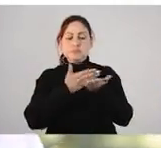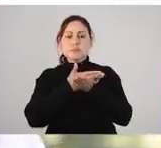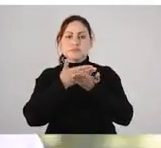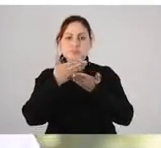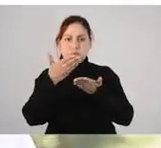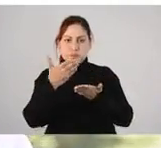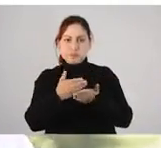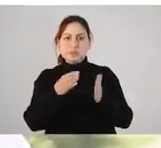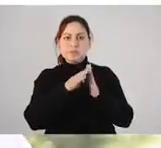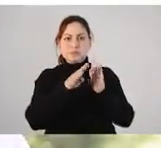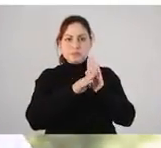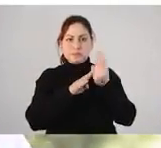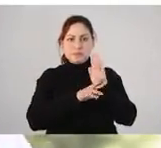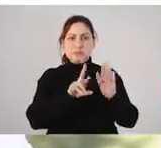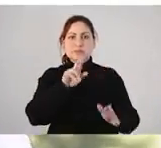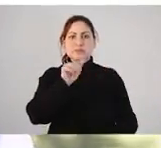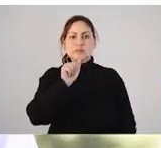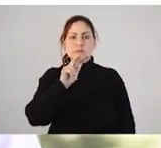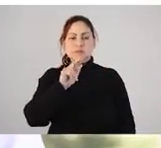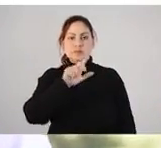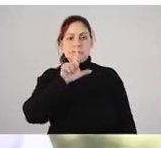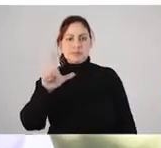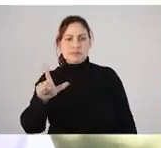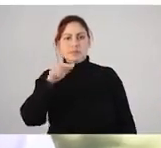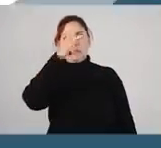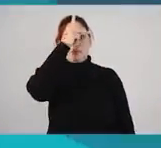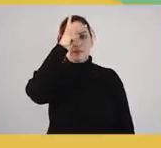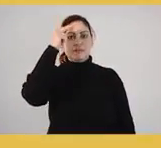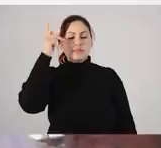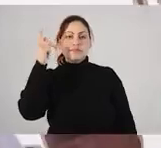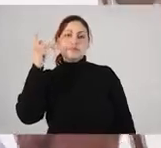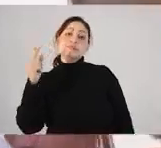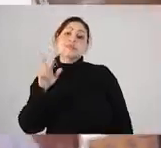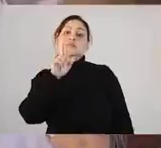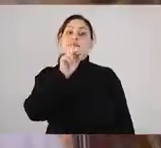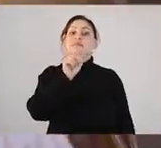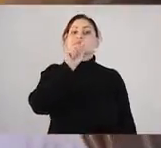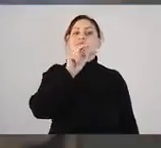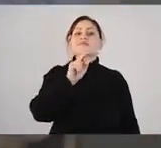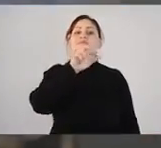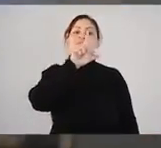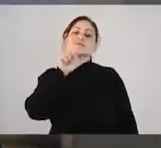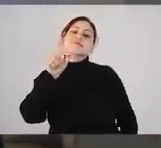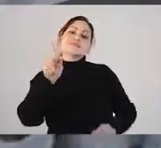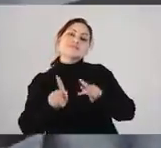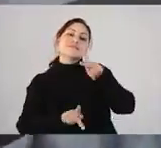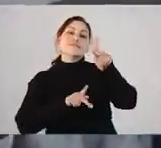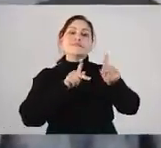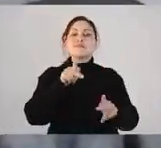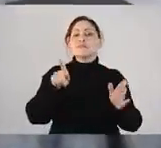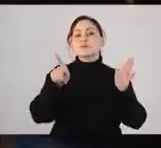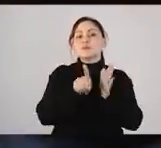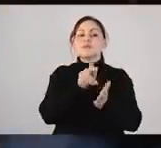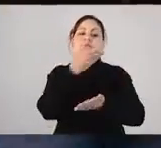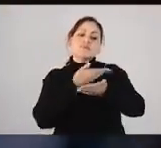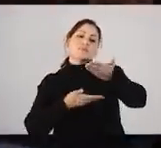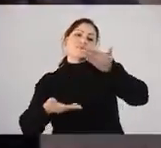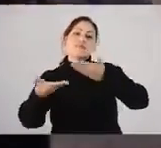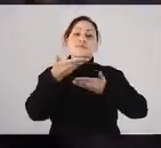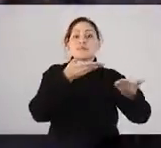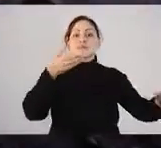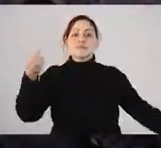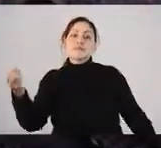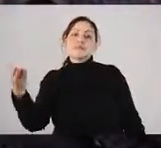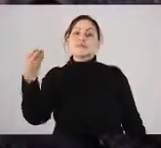Estamos começando agora o programa de Raul Marcelo, prefeito. Raul Marcelo do povo, compartilhe